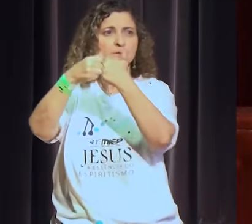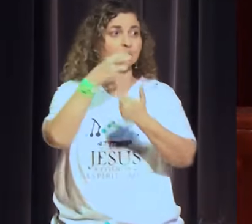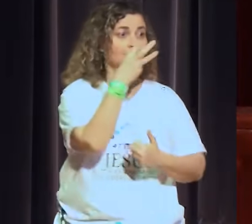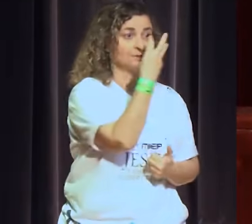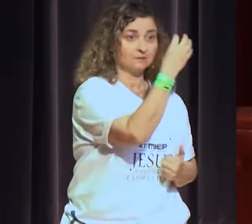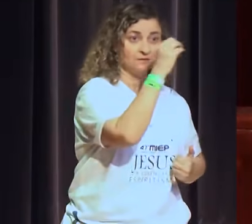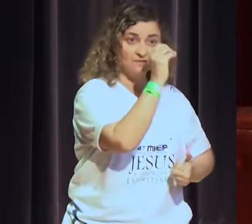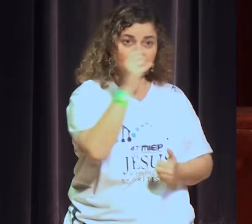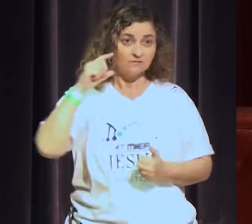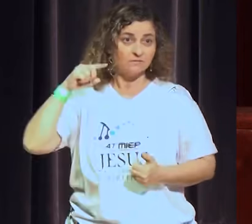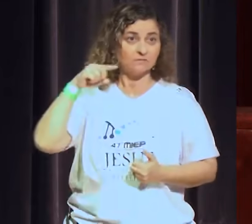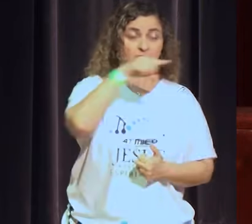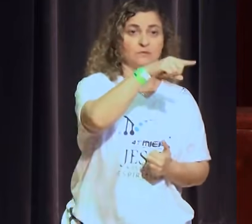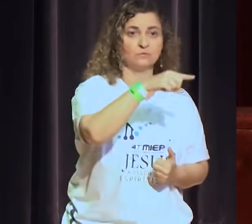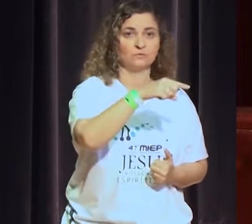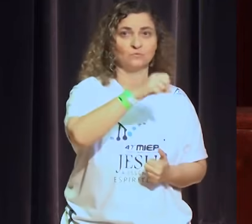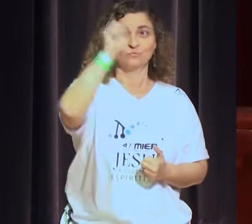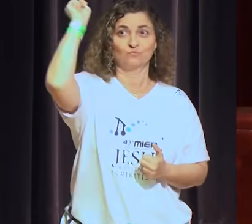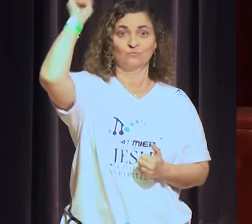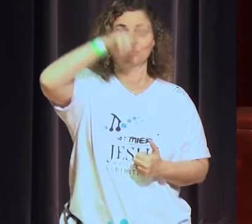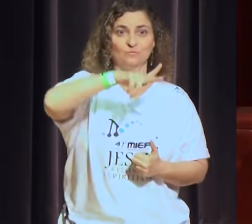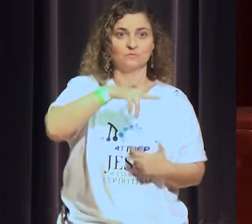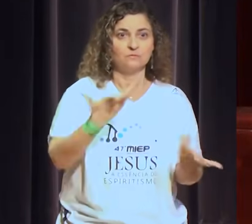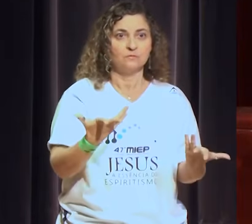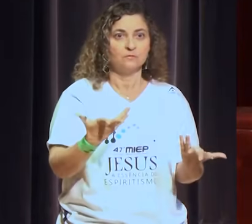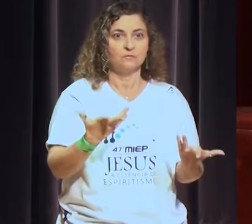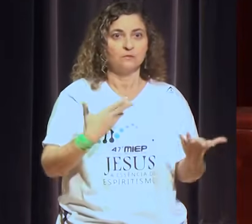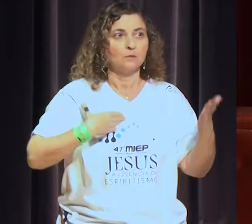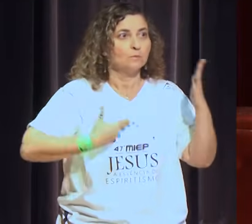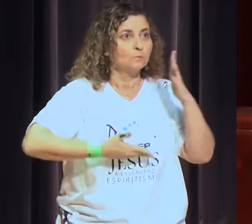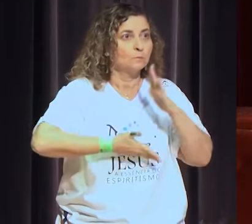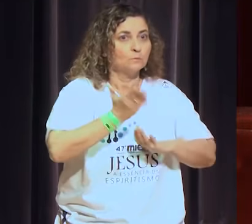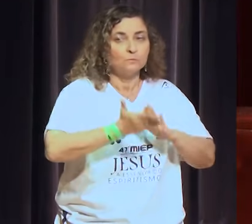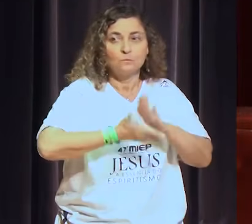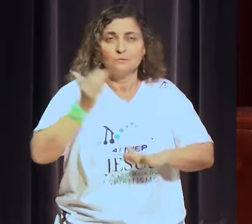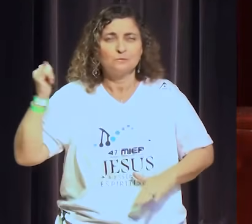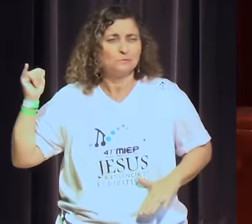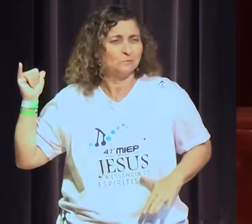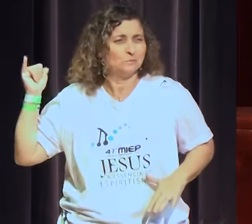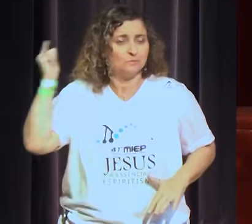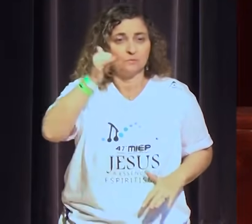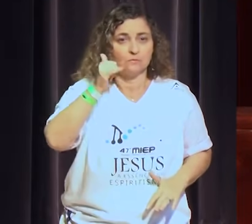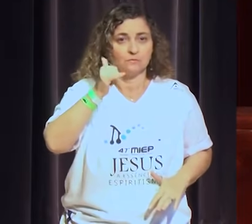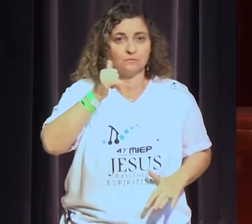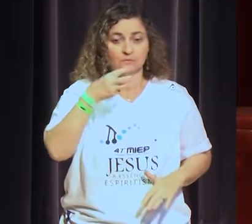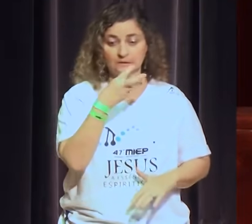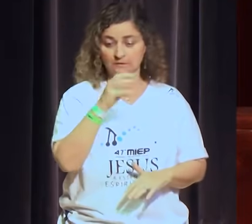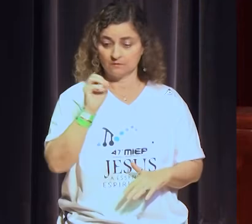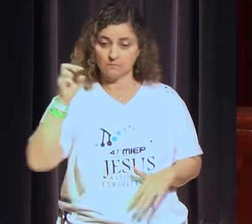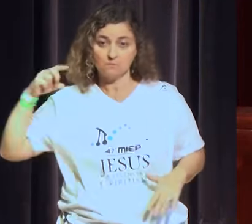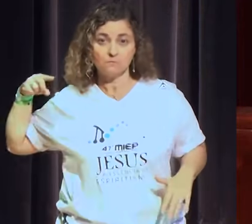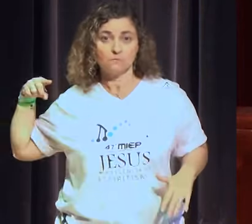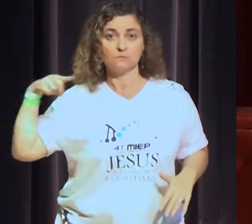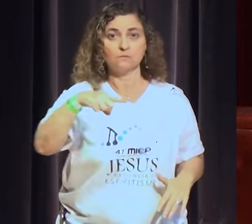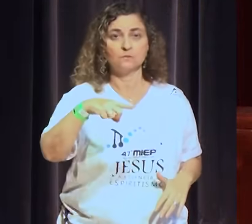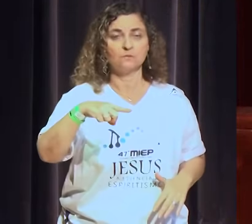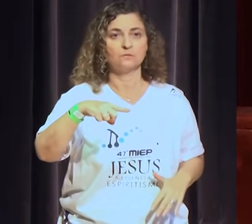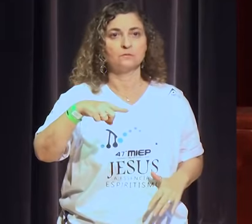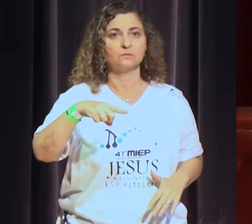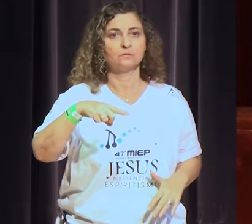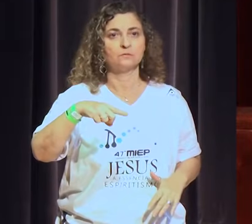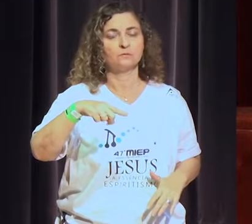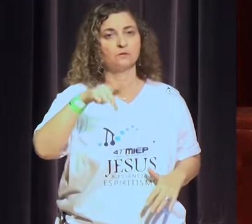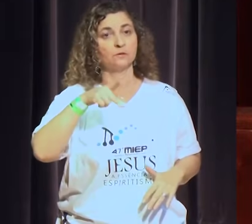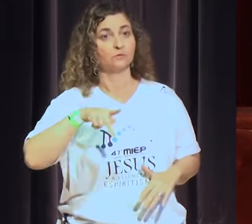Voo sem escala, na velocidade de 300 mil quilômetros por segundo, demora 30 anos.